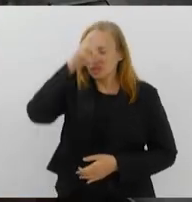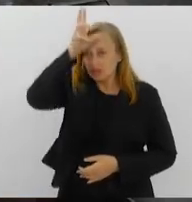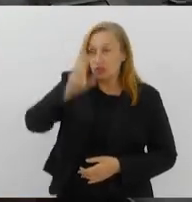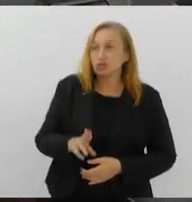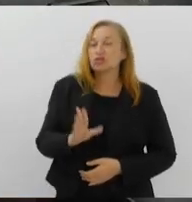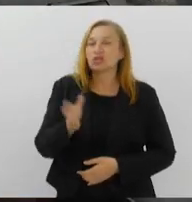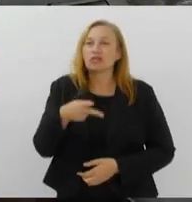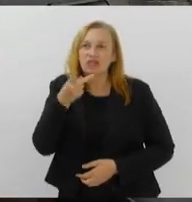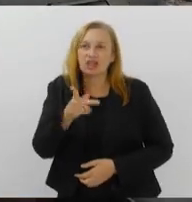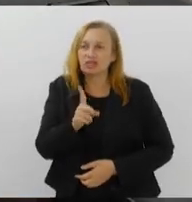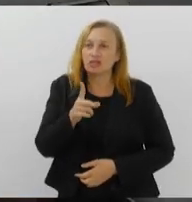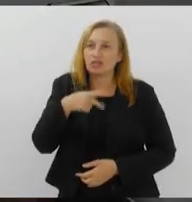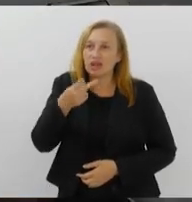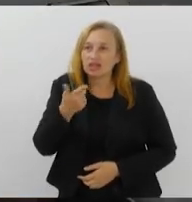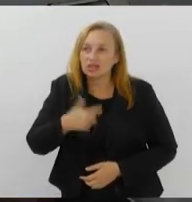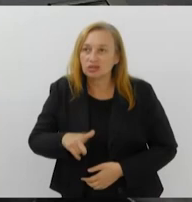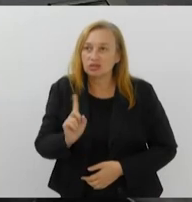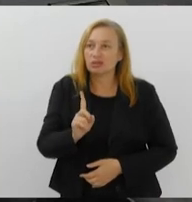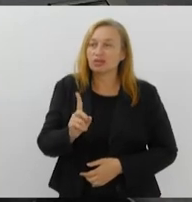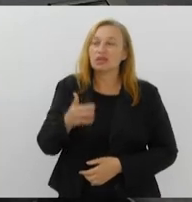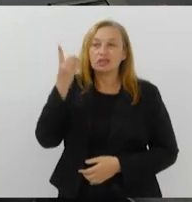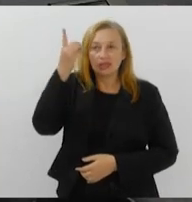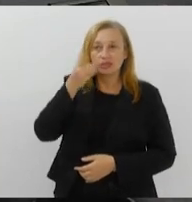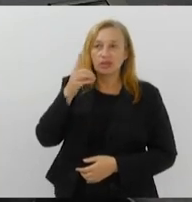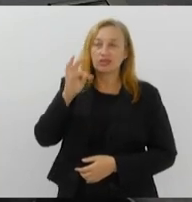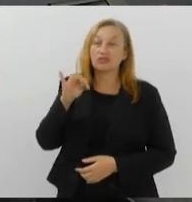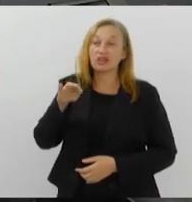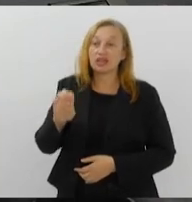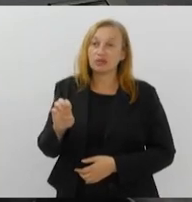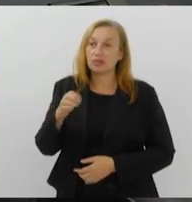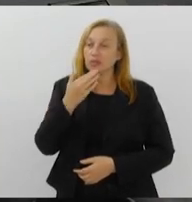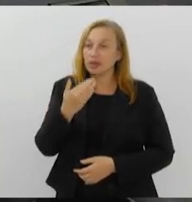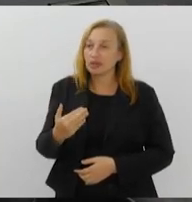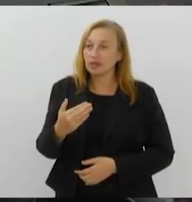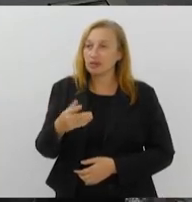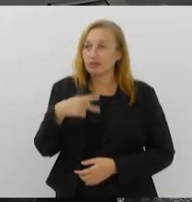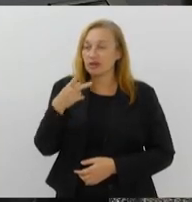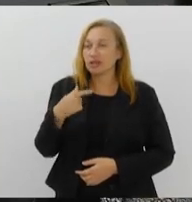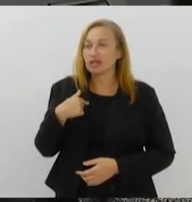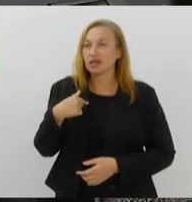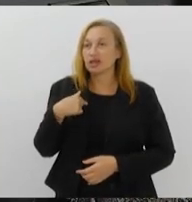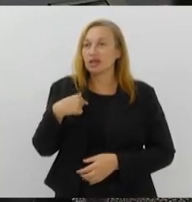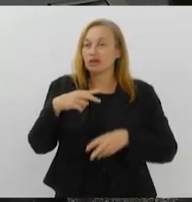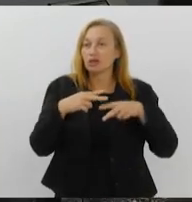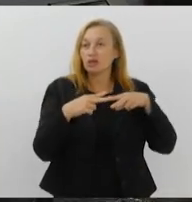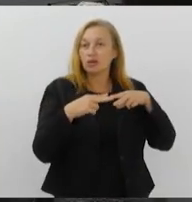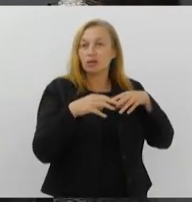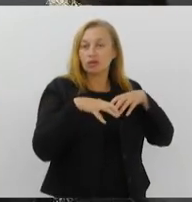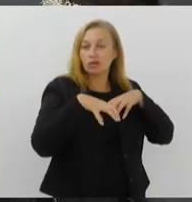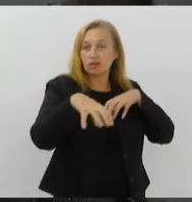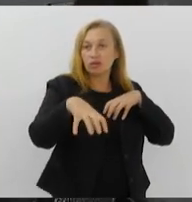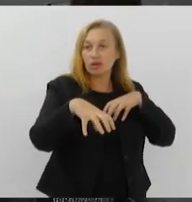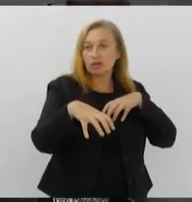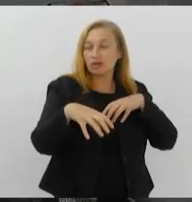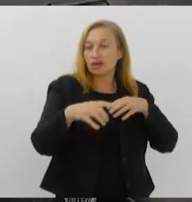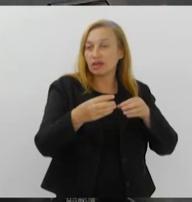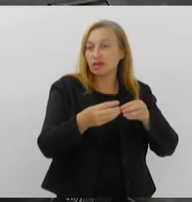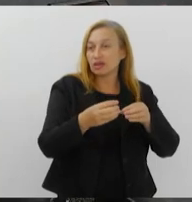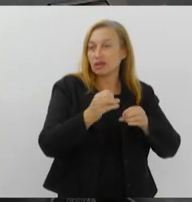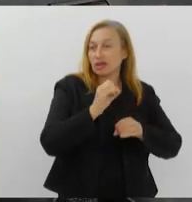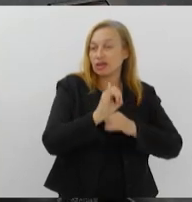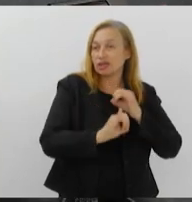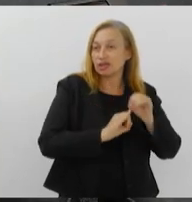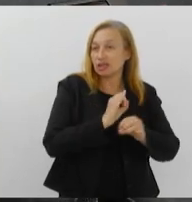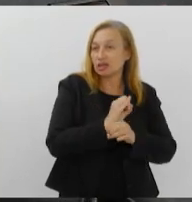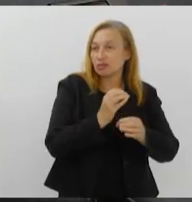não vou falar outra vez. É que o deputado Felipe Soares pediu aqui a fala, ele está online. Ah, tá. Senão pode cair a internet dele, deputado Carlos. Tá bom,